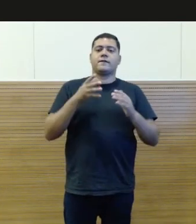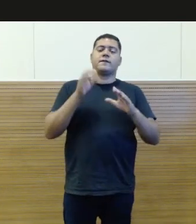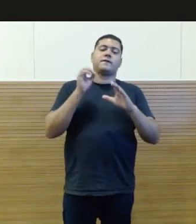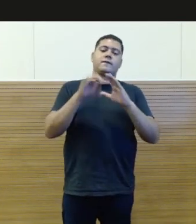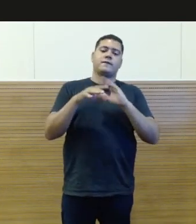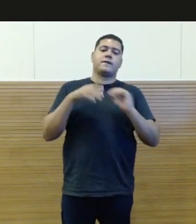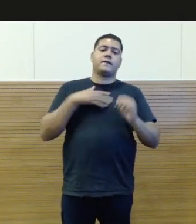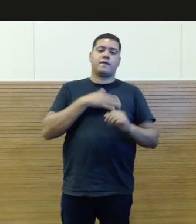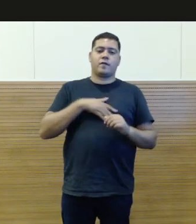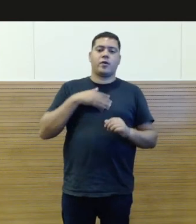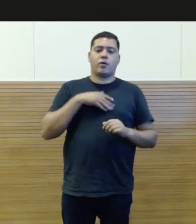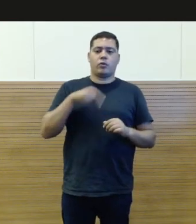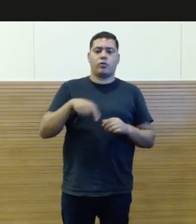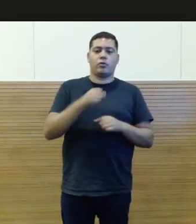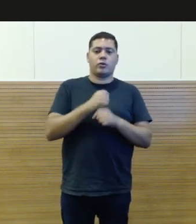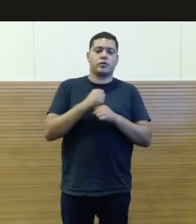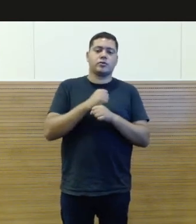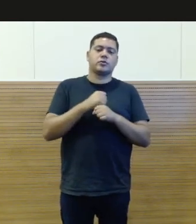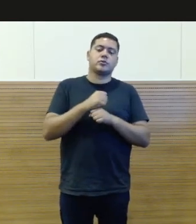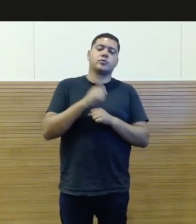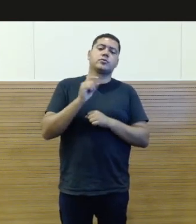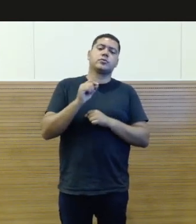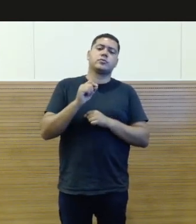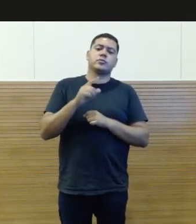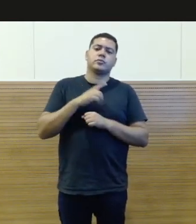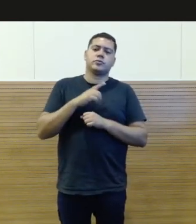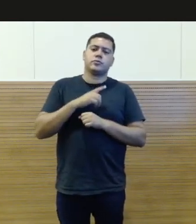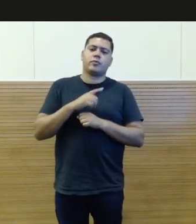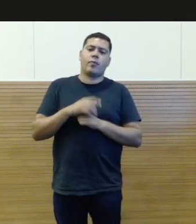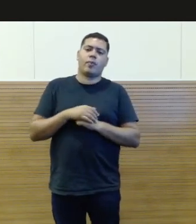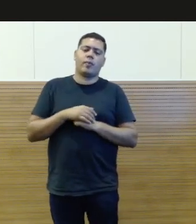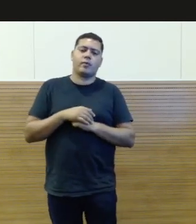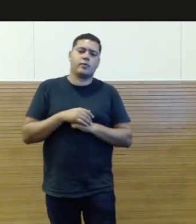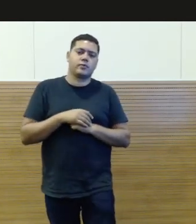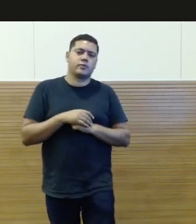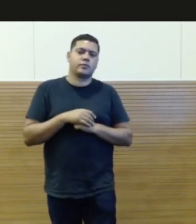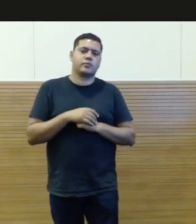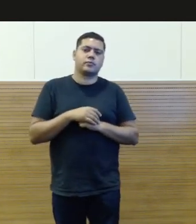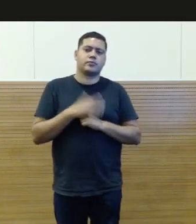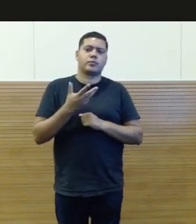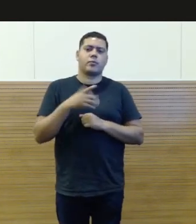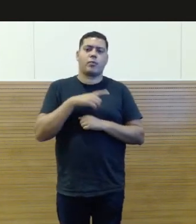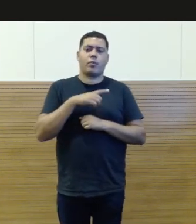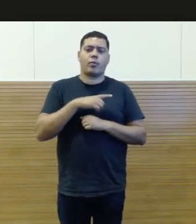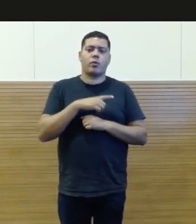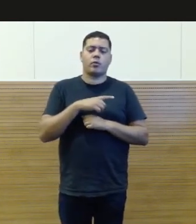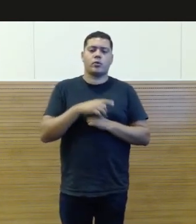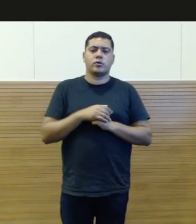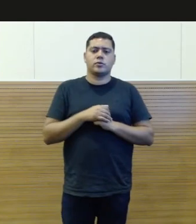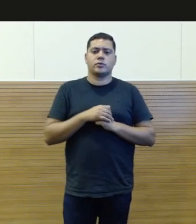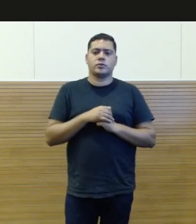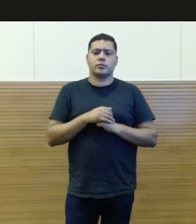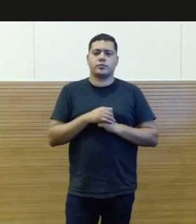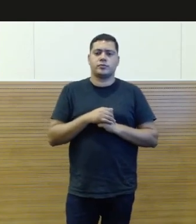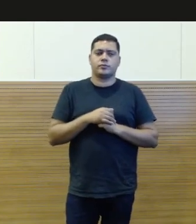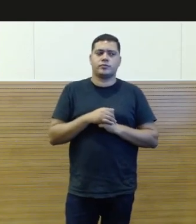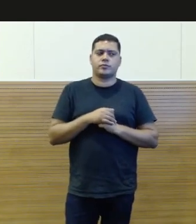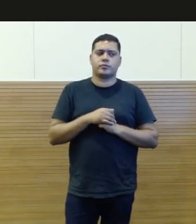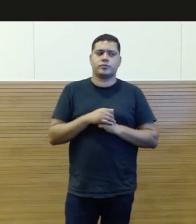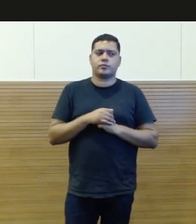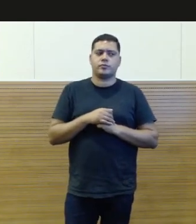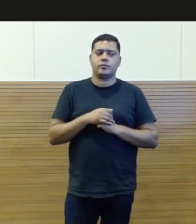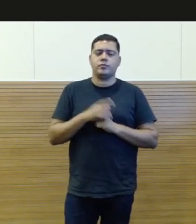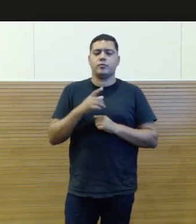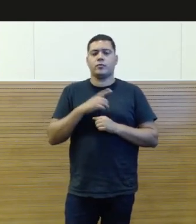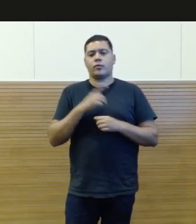agosto desse ano, é uma que a advertência funciona, e quando ela está acoplada à restrição de